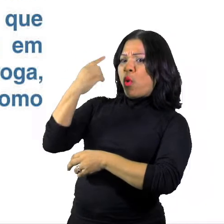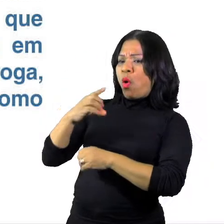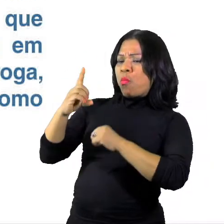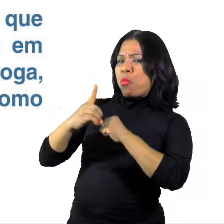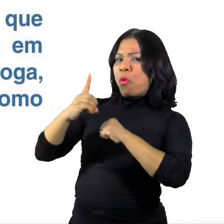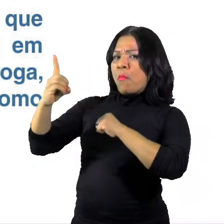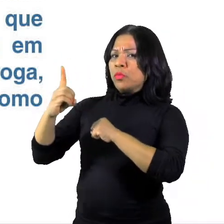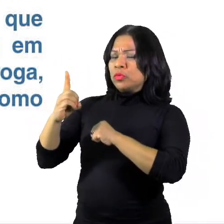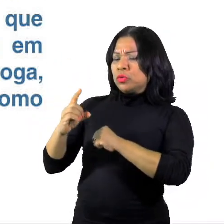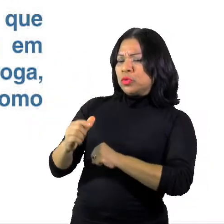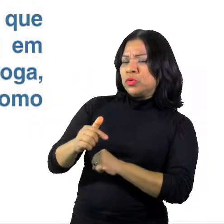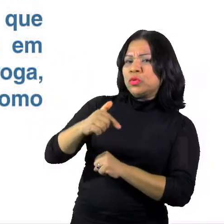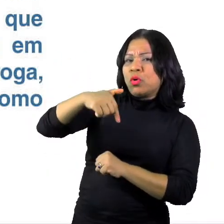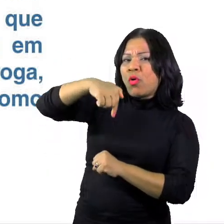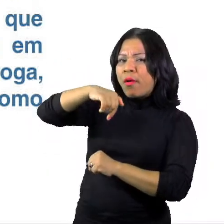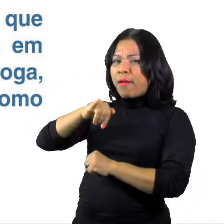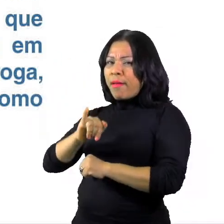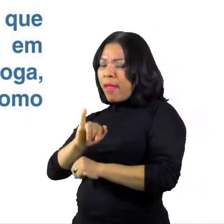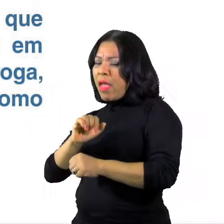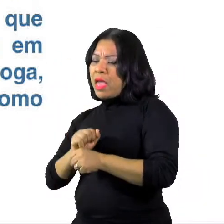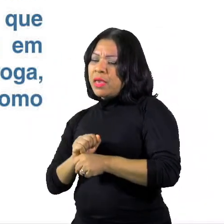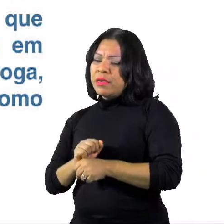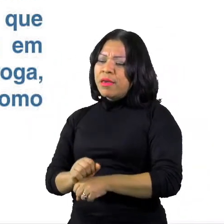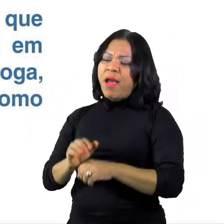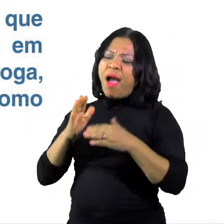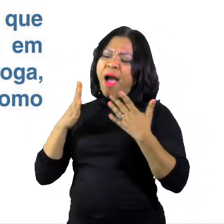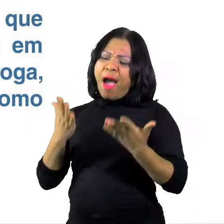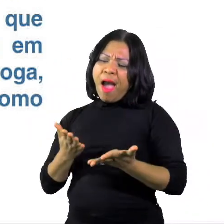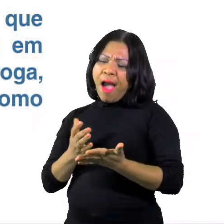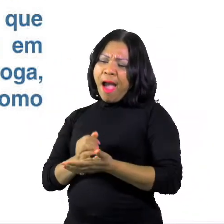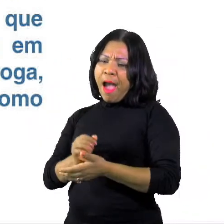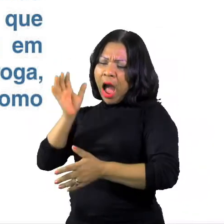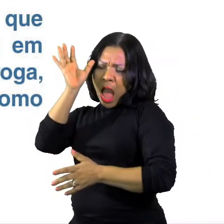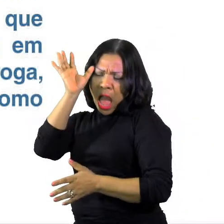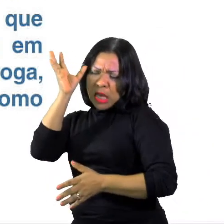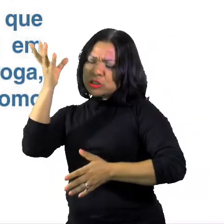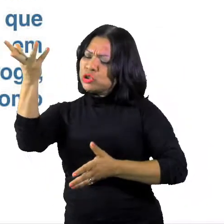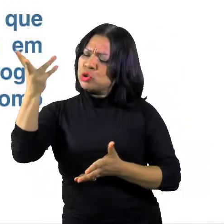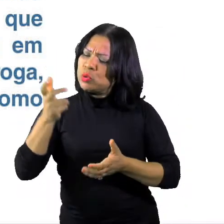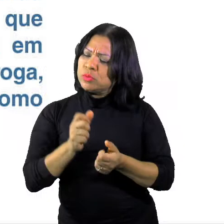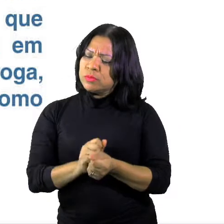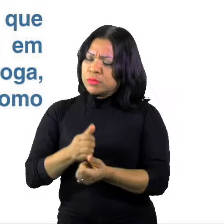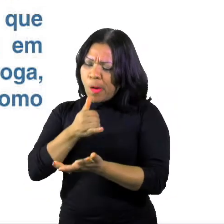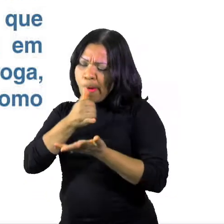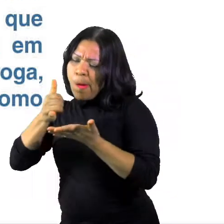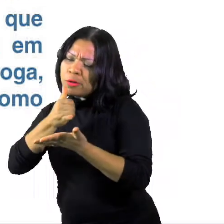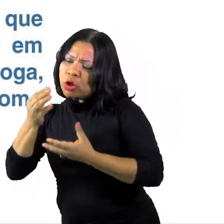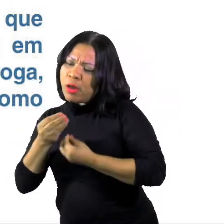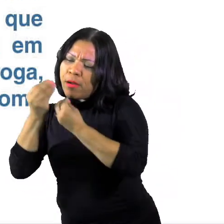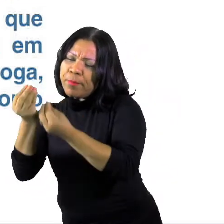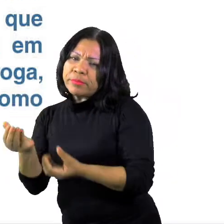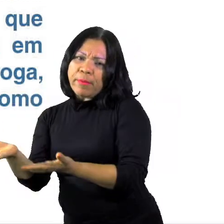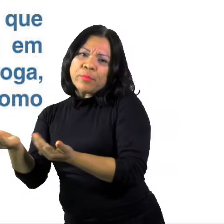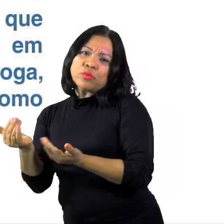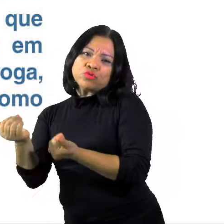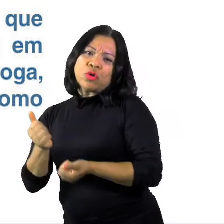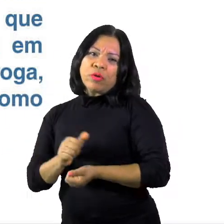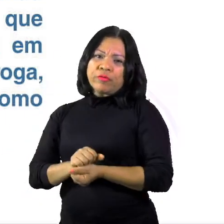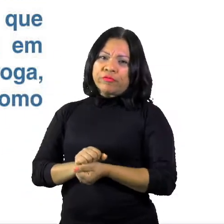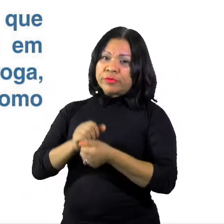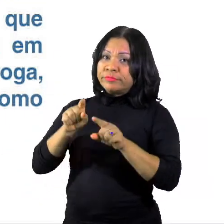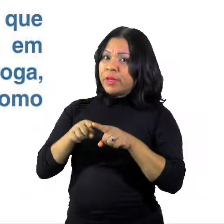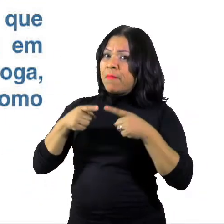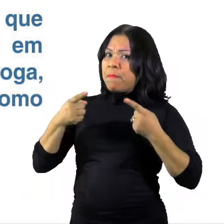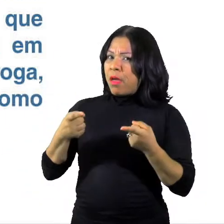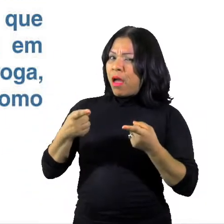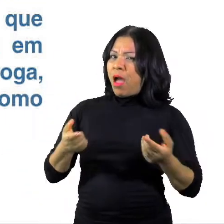da obediência como uma solução viável para resolver o mau comportamento dos jovens. Mas será que